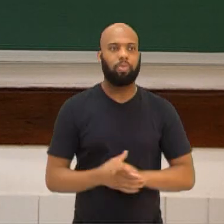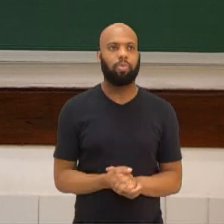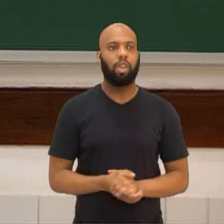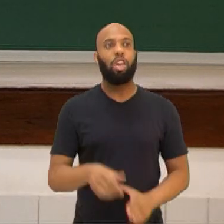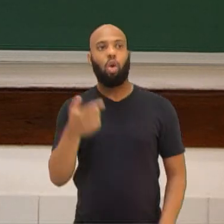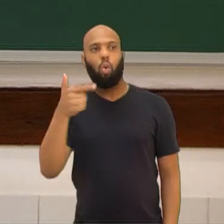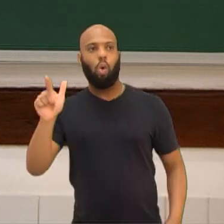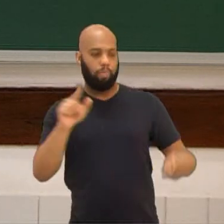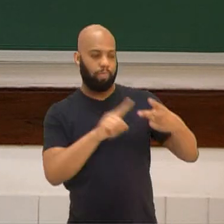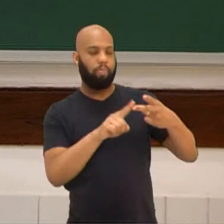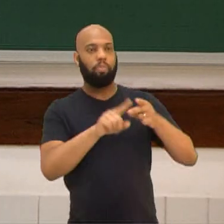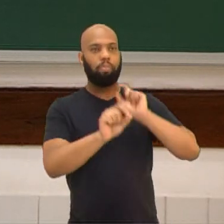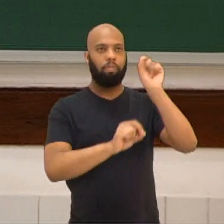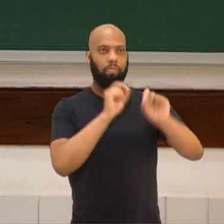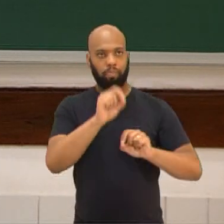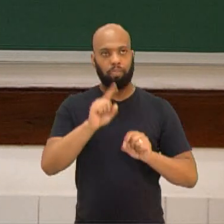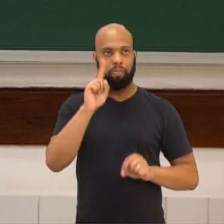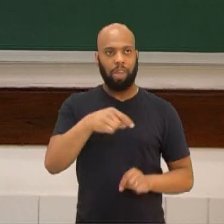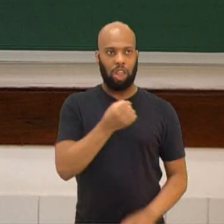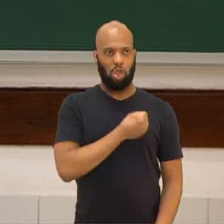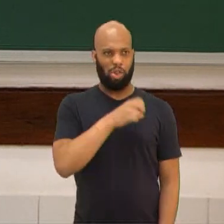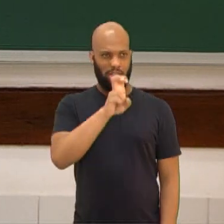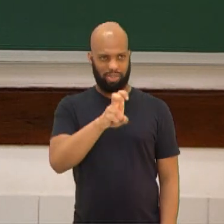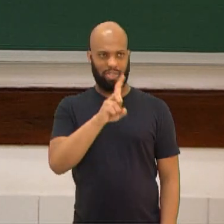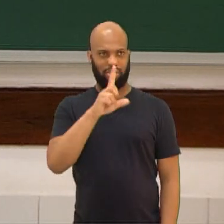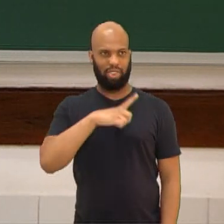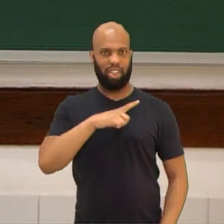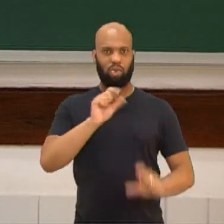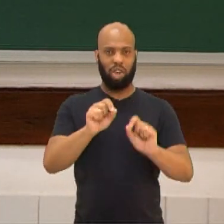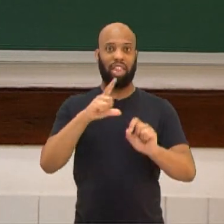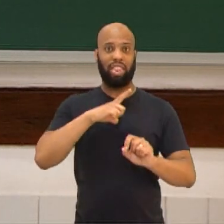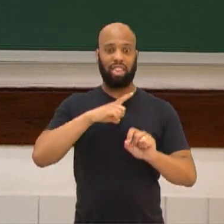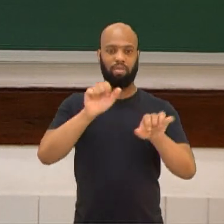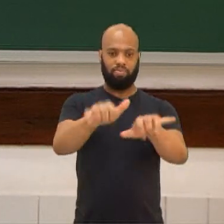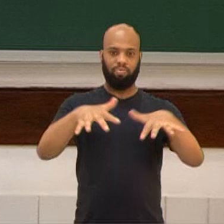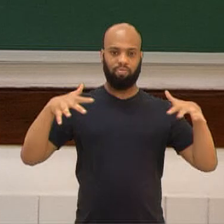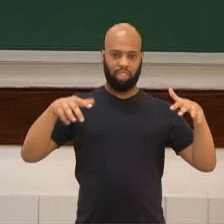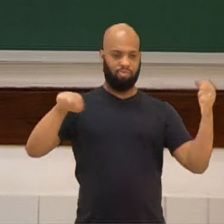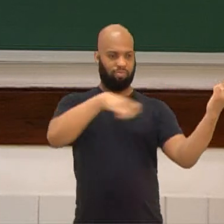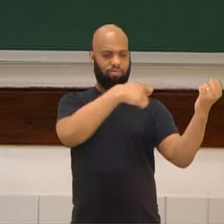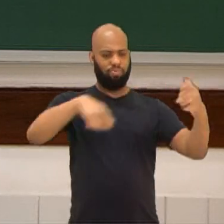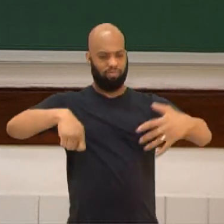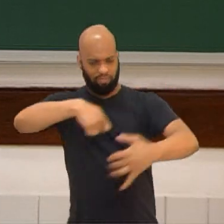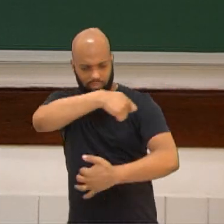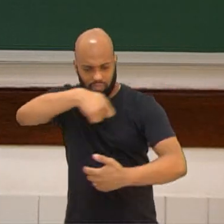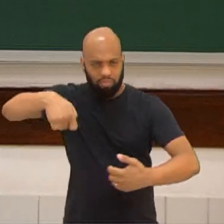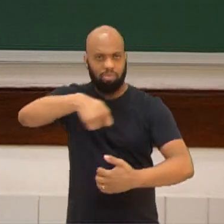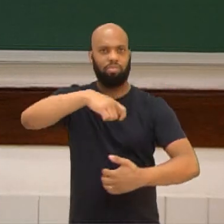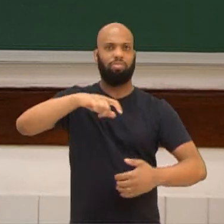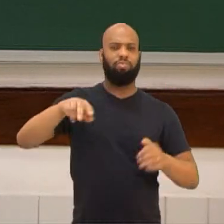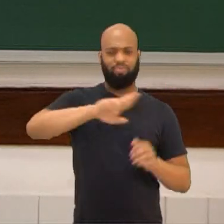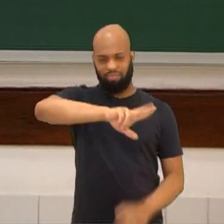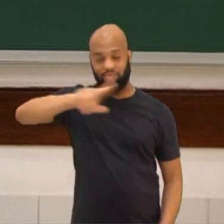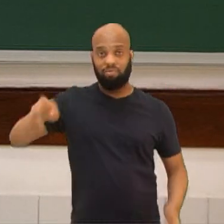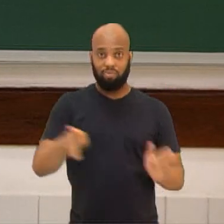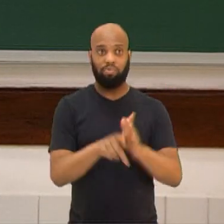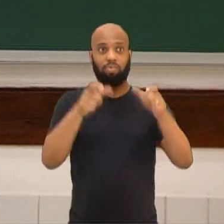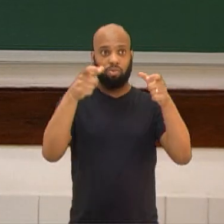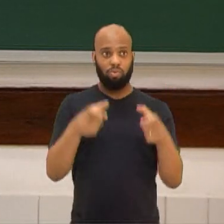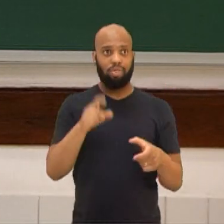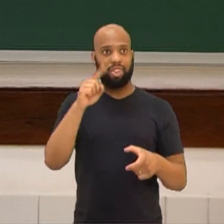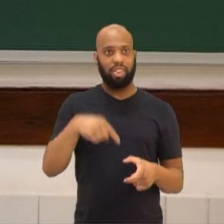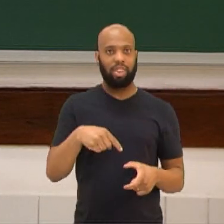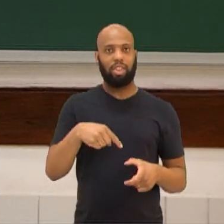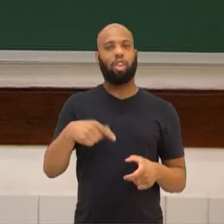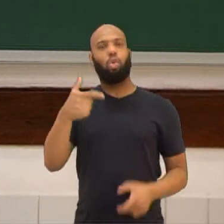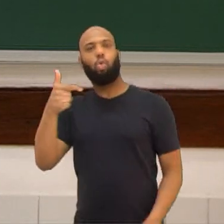E o outro exemplo são as Baquianas Brasileiras número 5, tocado pela Filarmônica de Berlim. O Villa-Lobos não é só conhecido